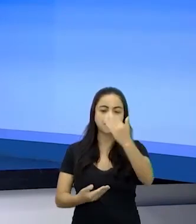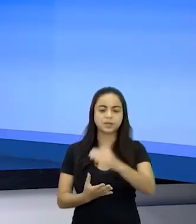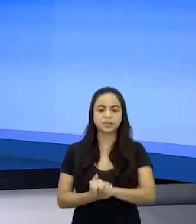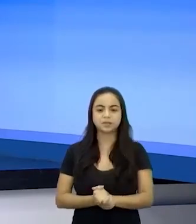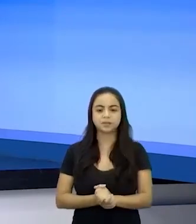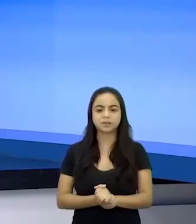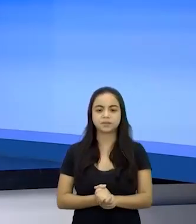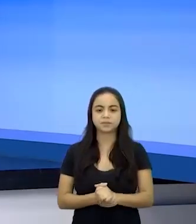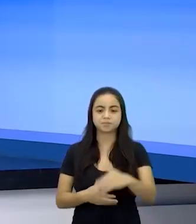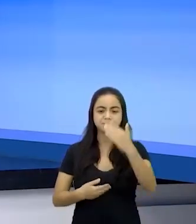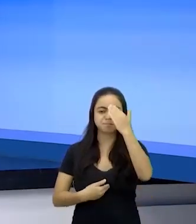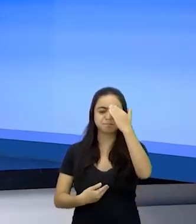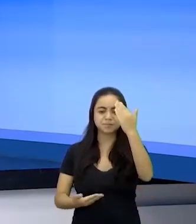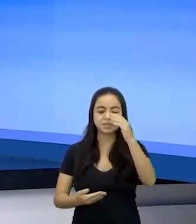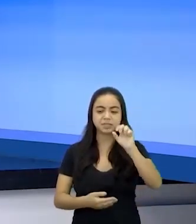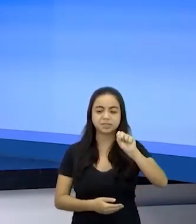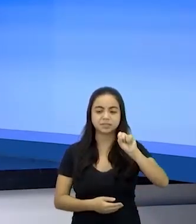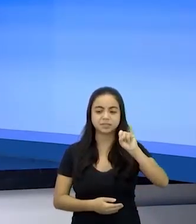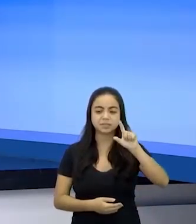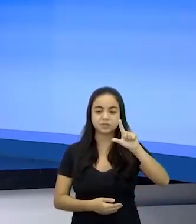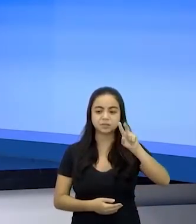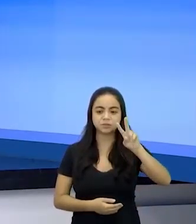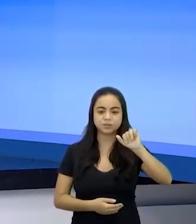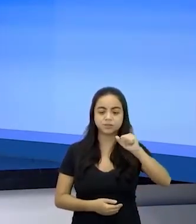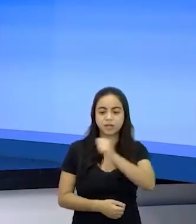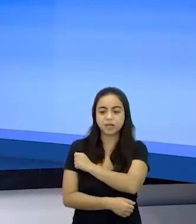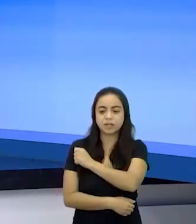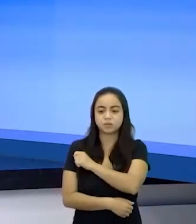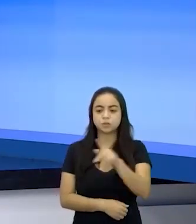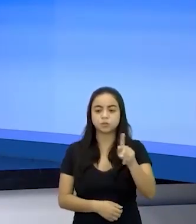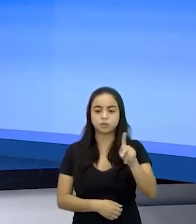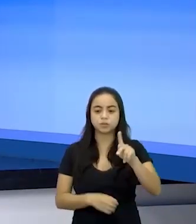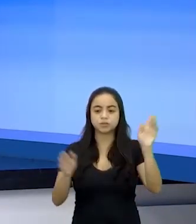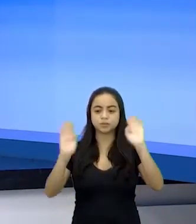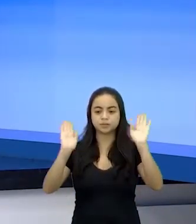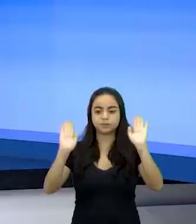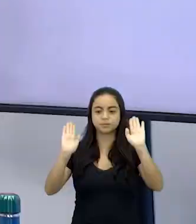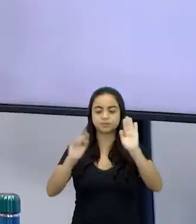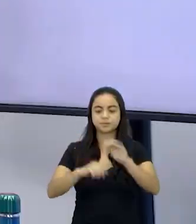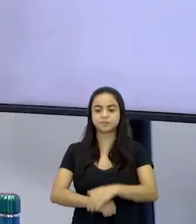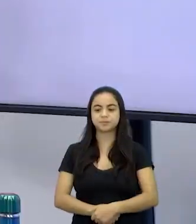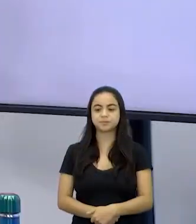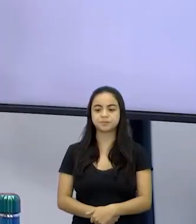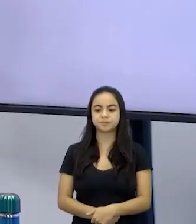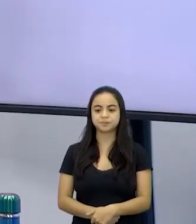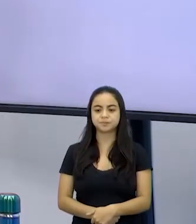Obrigada, segunda série, professores e alunos. E até a próxima. Até a próxima. Beijos.